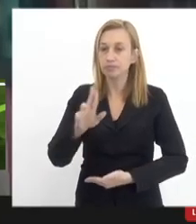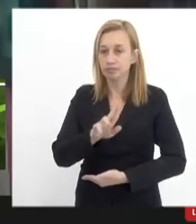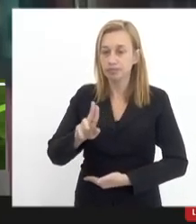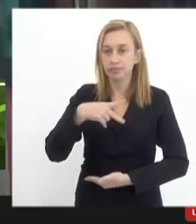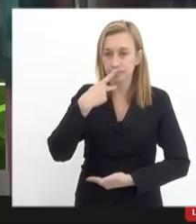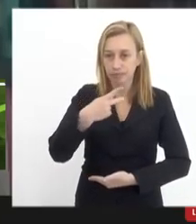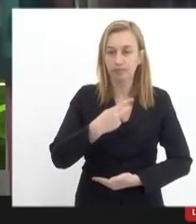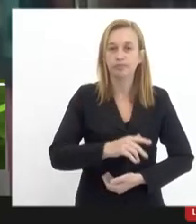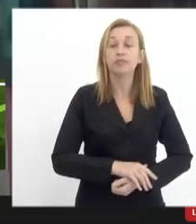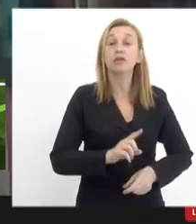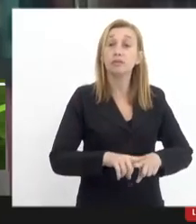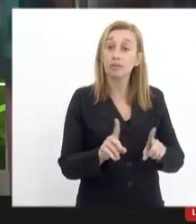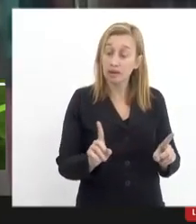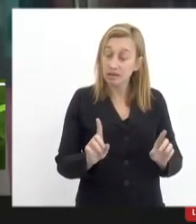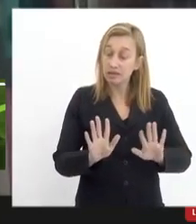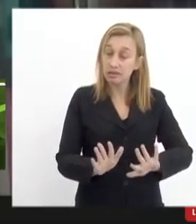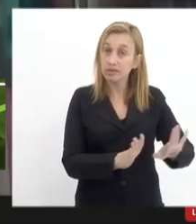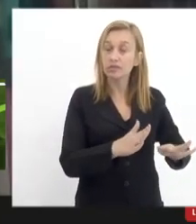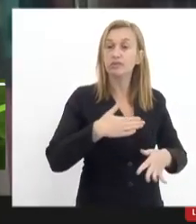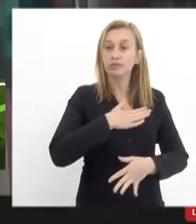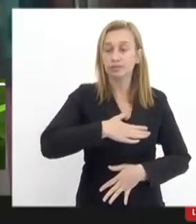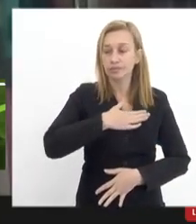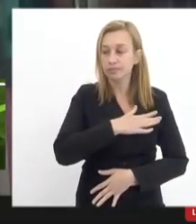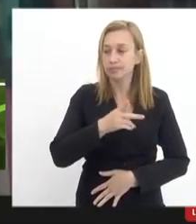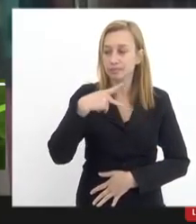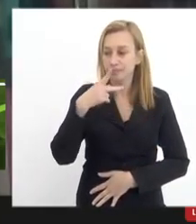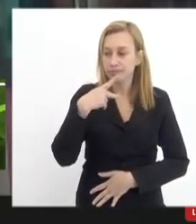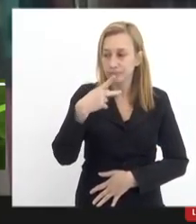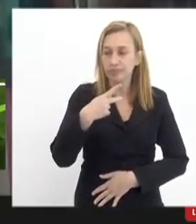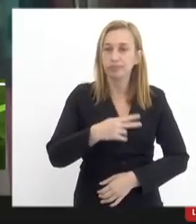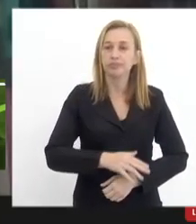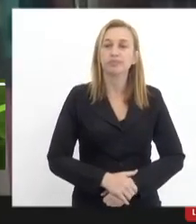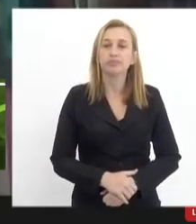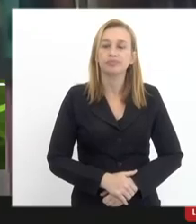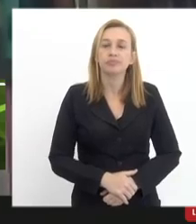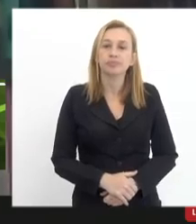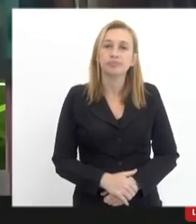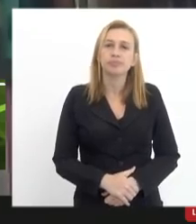palavra. Mas, de qualquer maneira, eu gostaria de falar